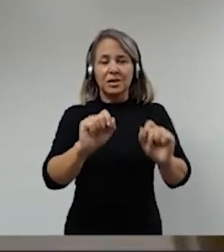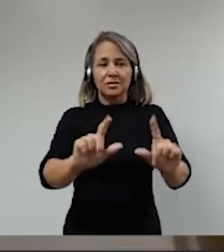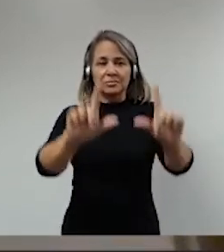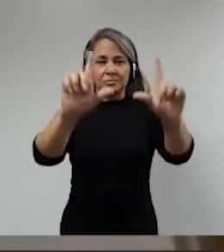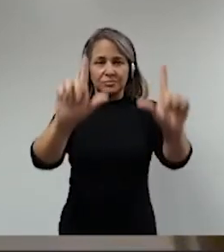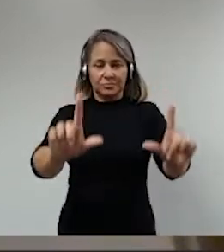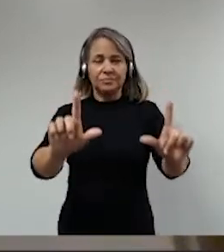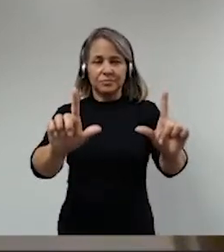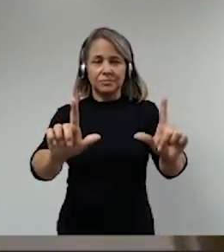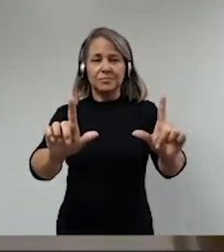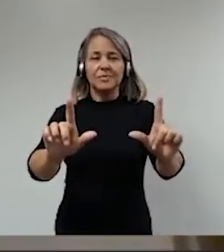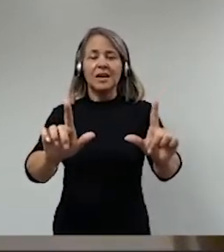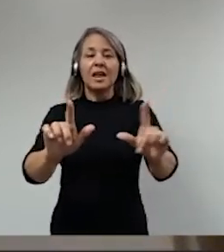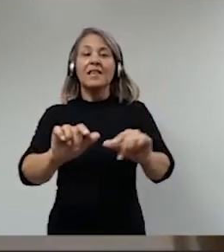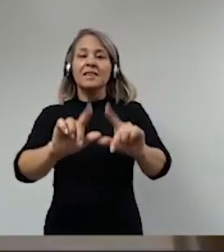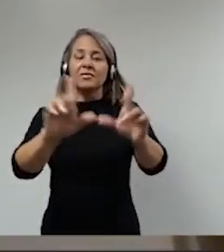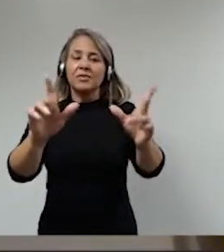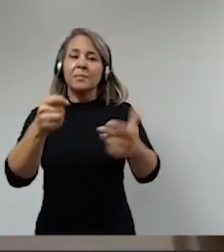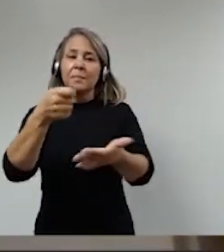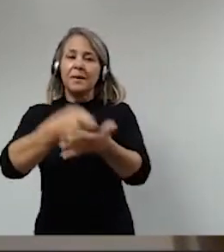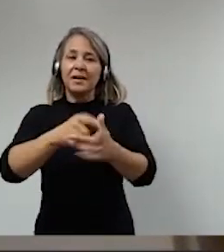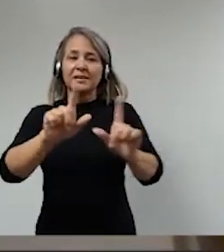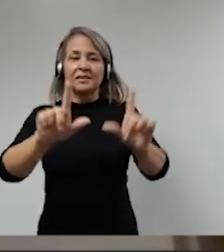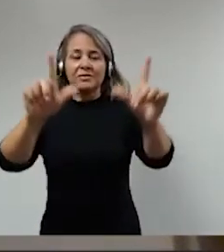tem um aumento da audiência da TV aberta,